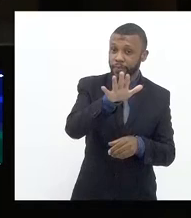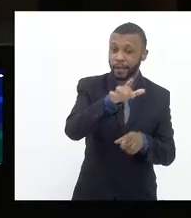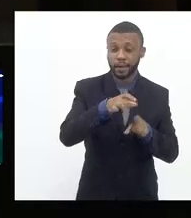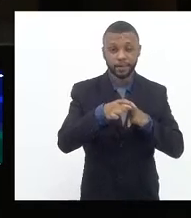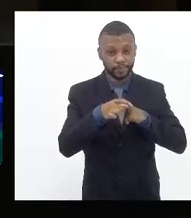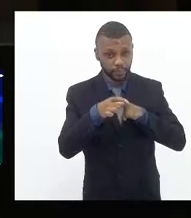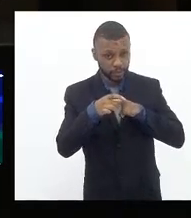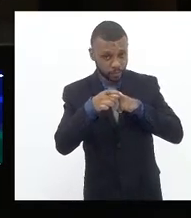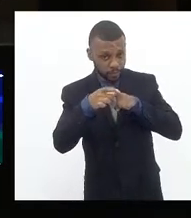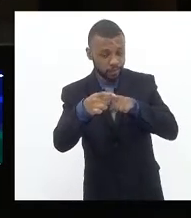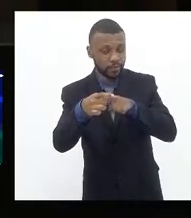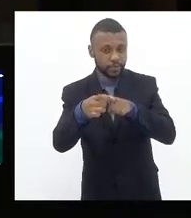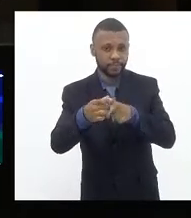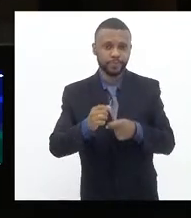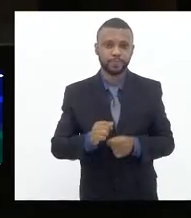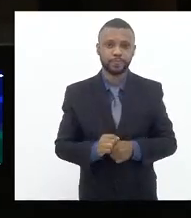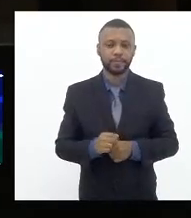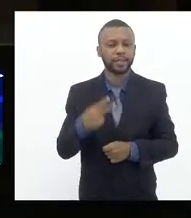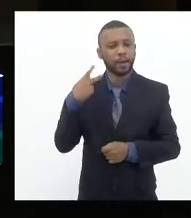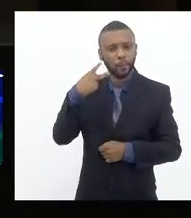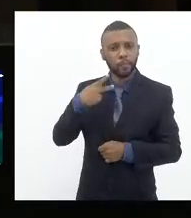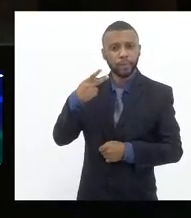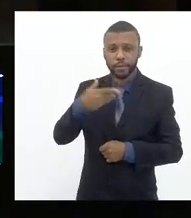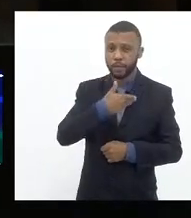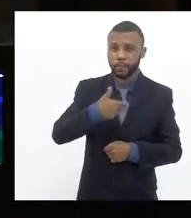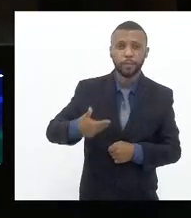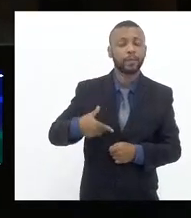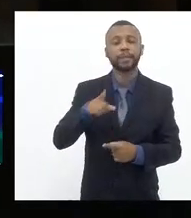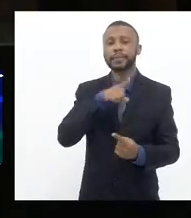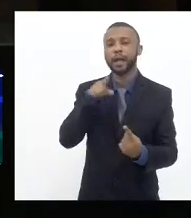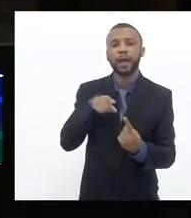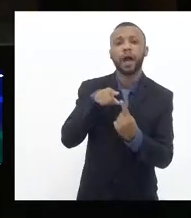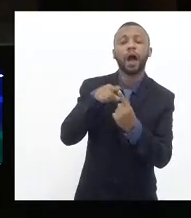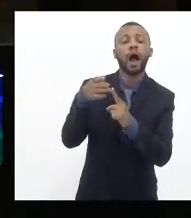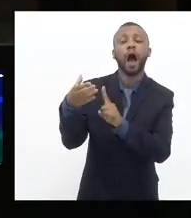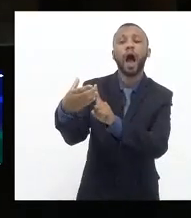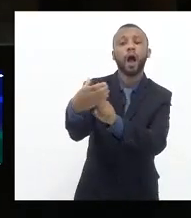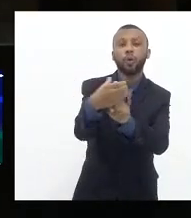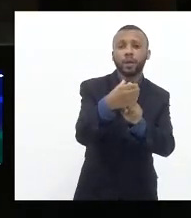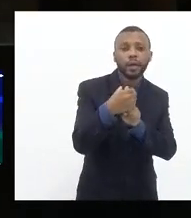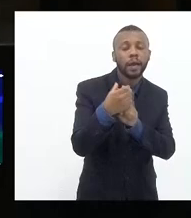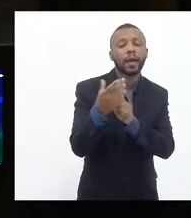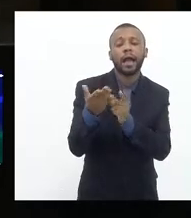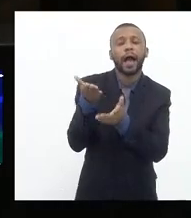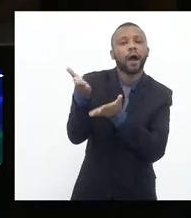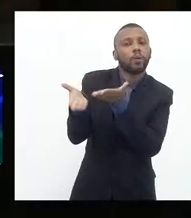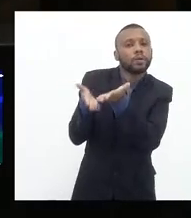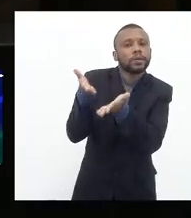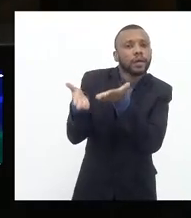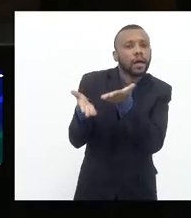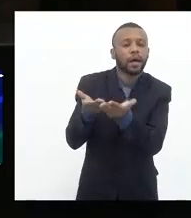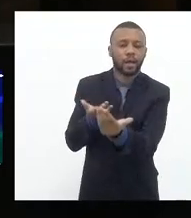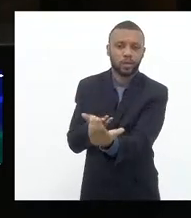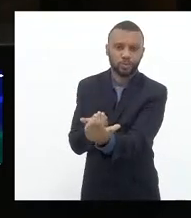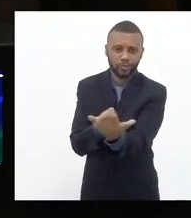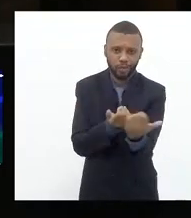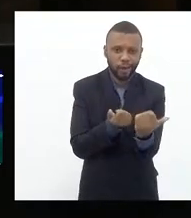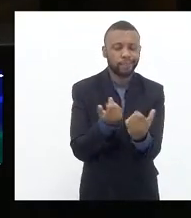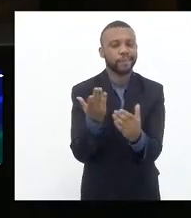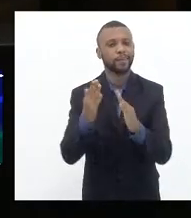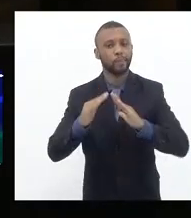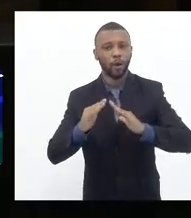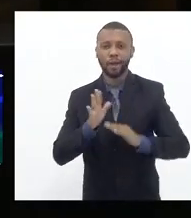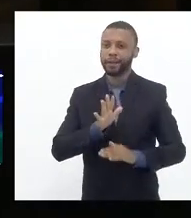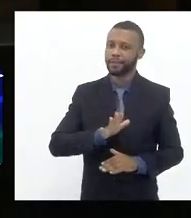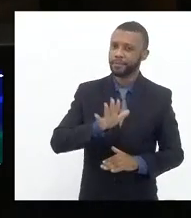periferias. Essa política pública, ela tende a acolher, a cuidar dos jovens de favelas,